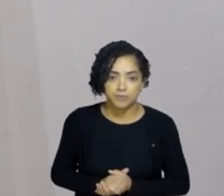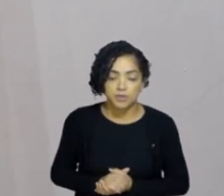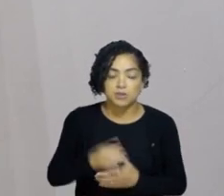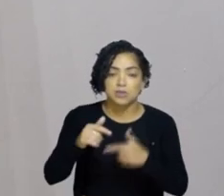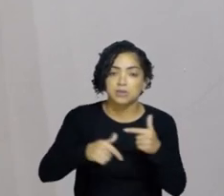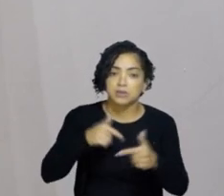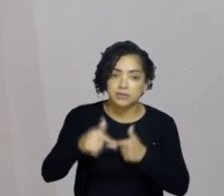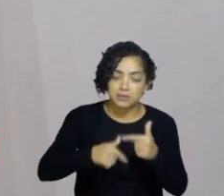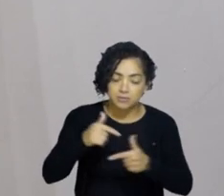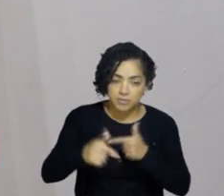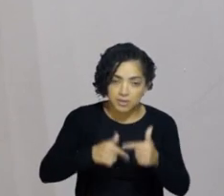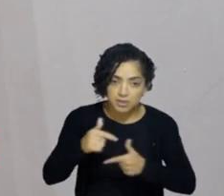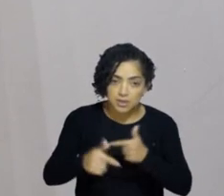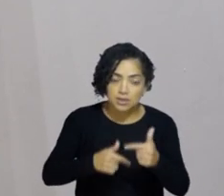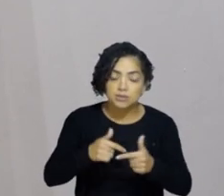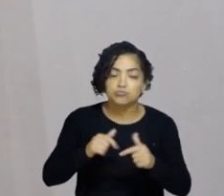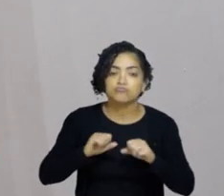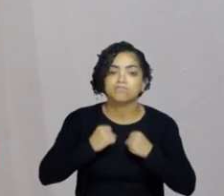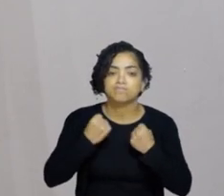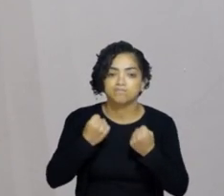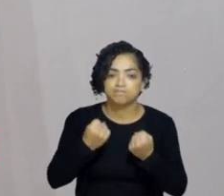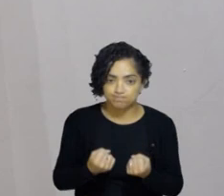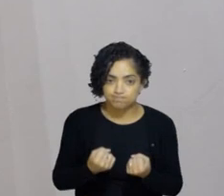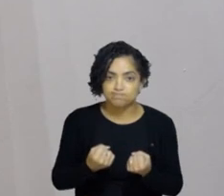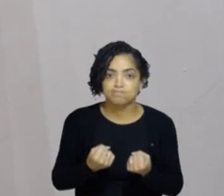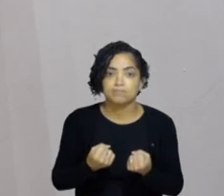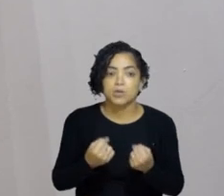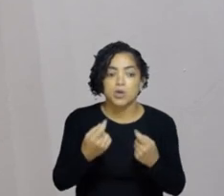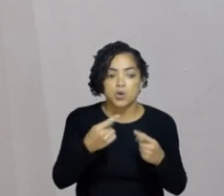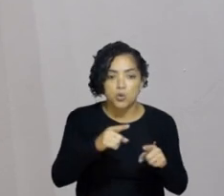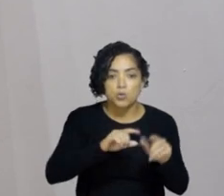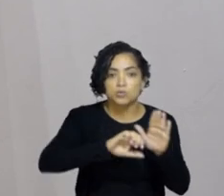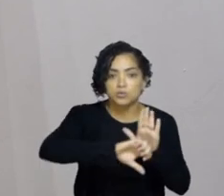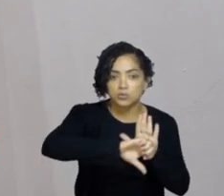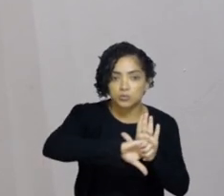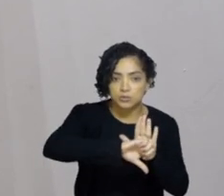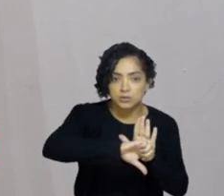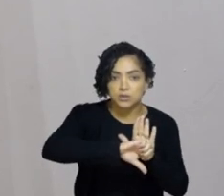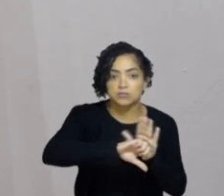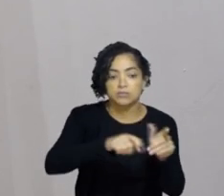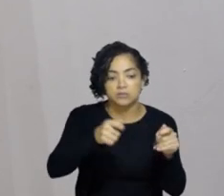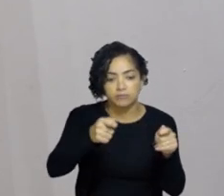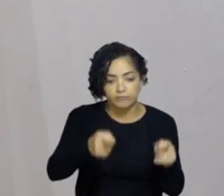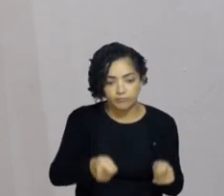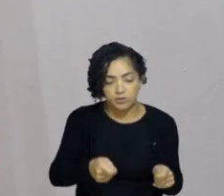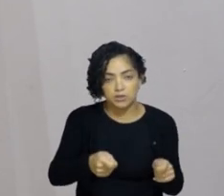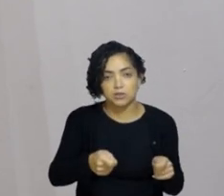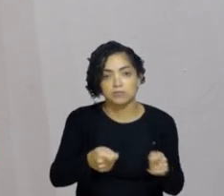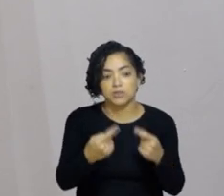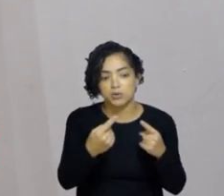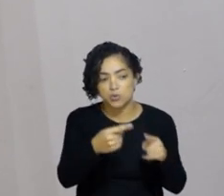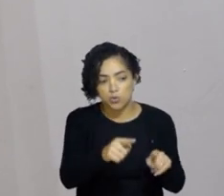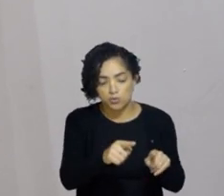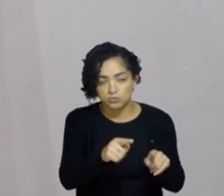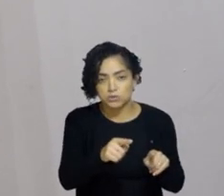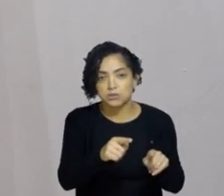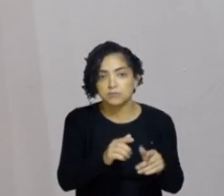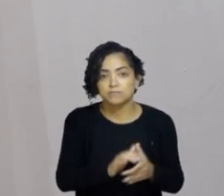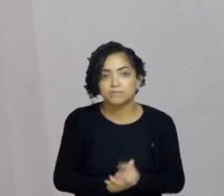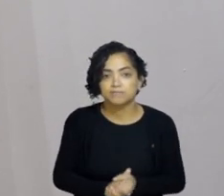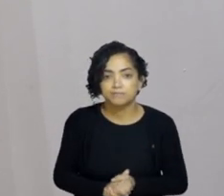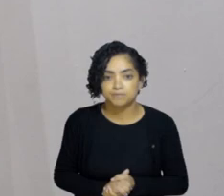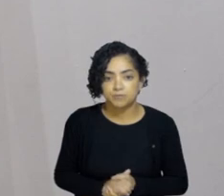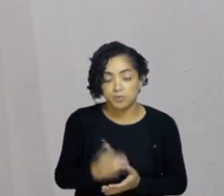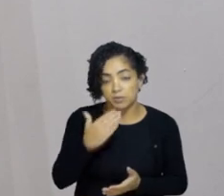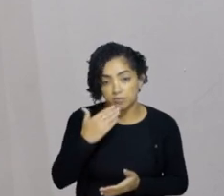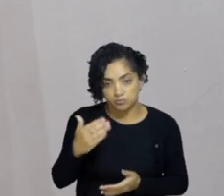trabalhado incansavelmente no combate ao crime, sendo linha dura contra essa criminalidade a pedido do